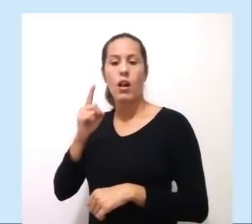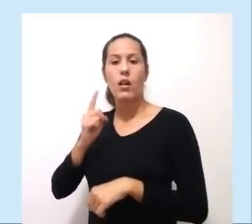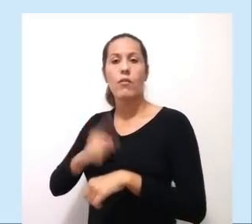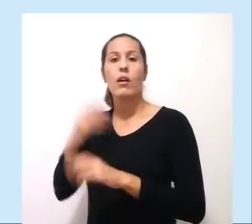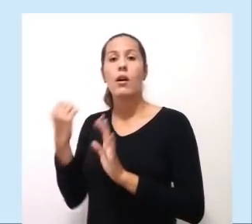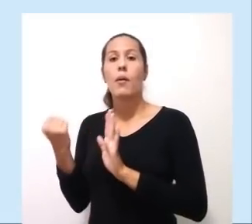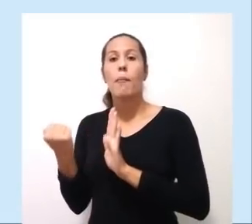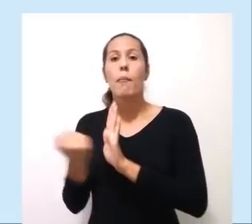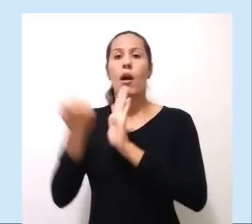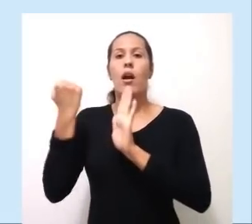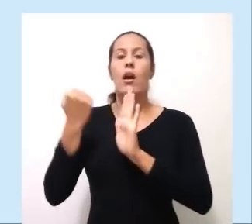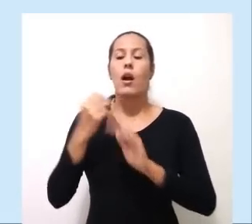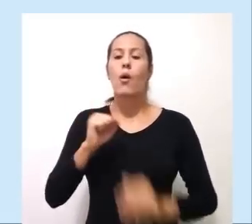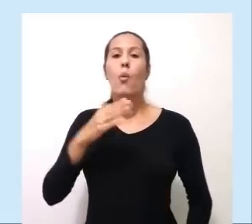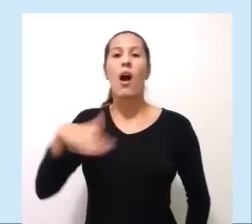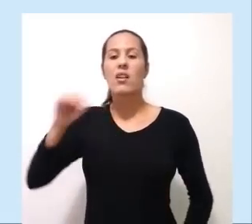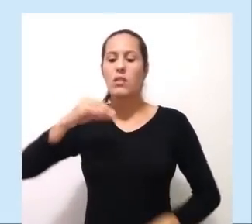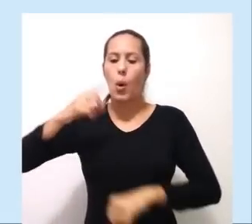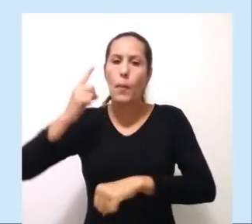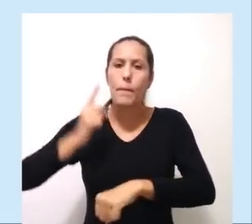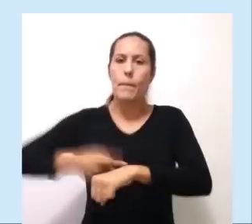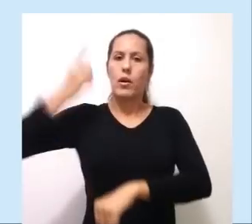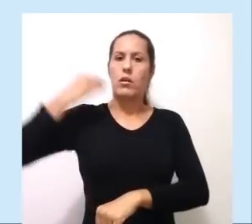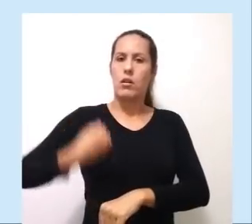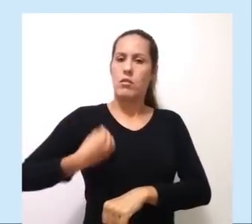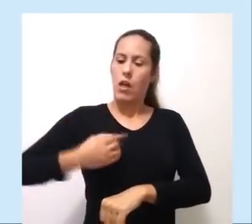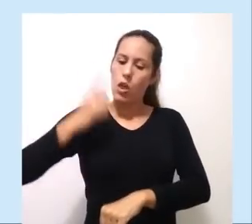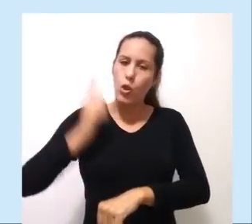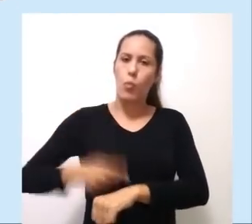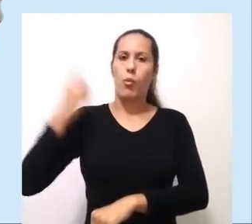marcar justamente a ação que está acontecendo no